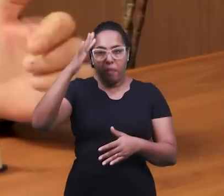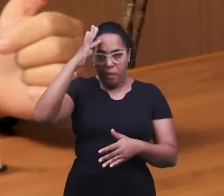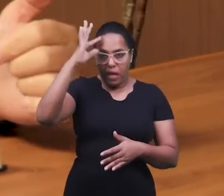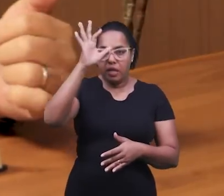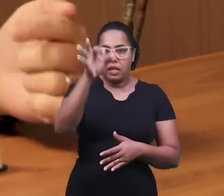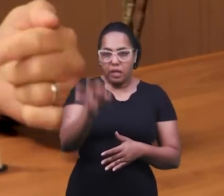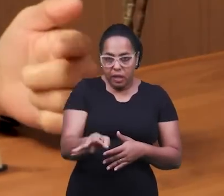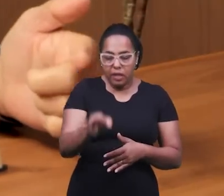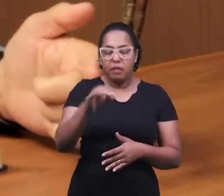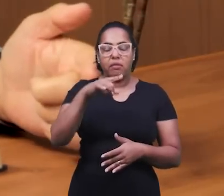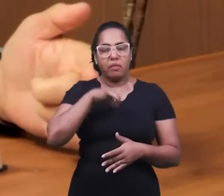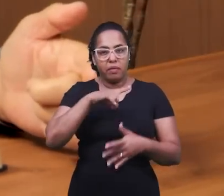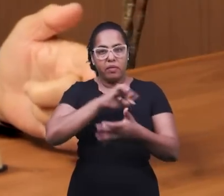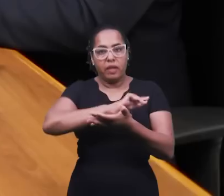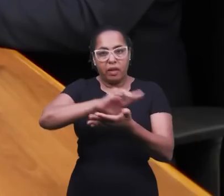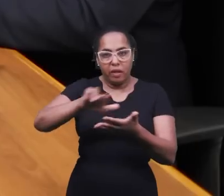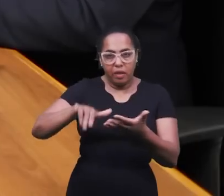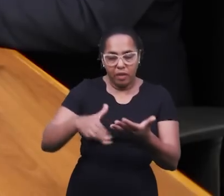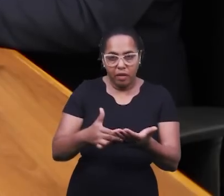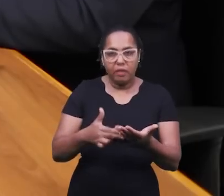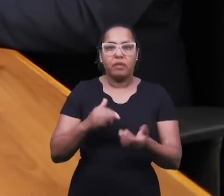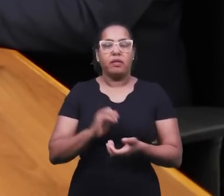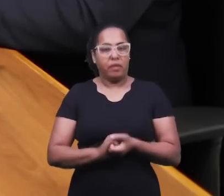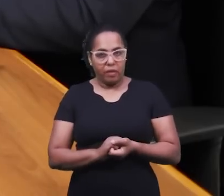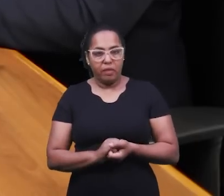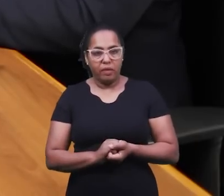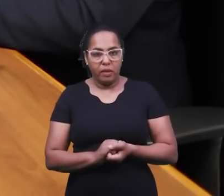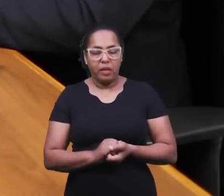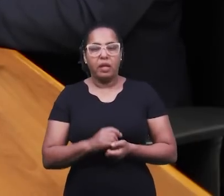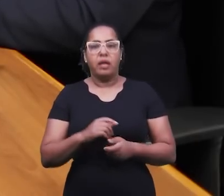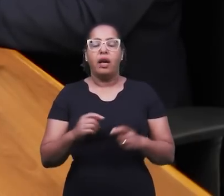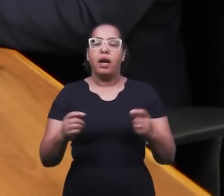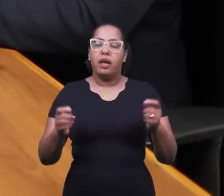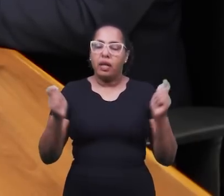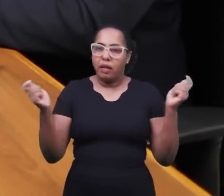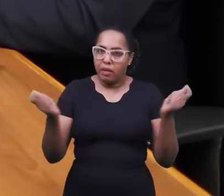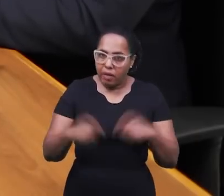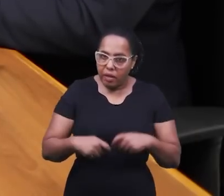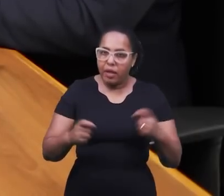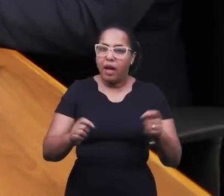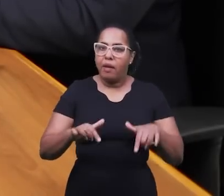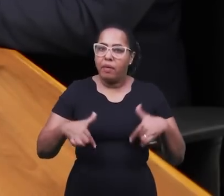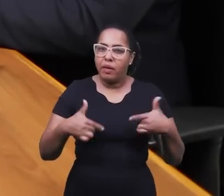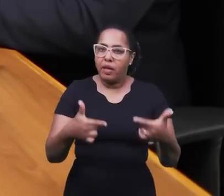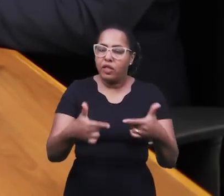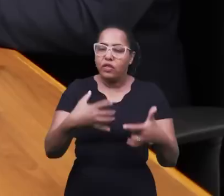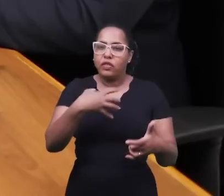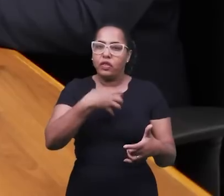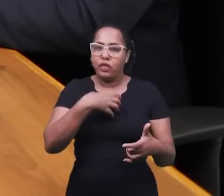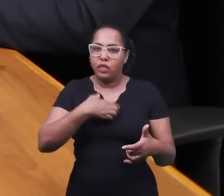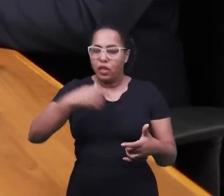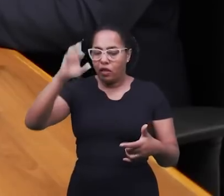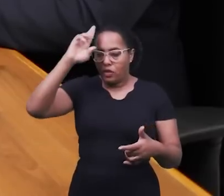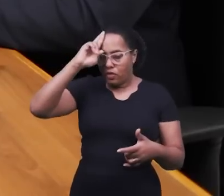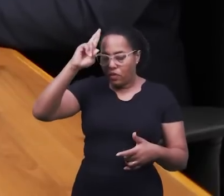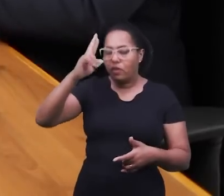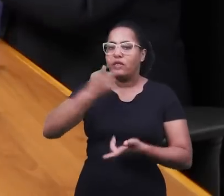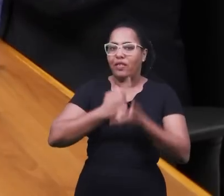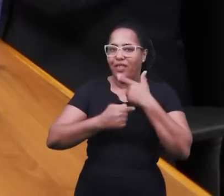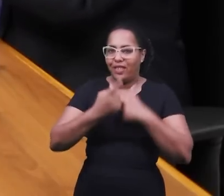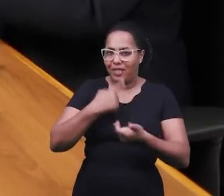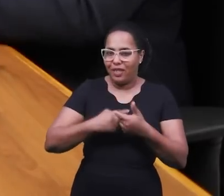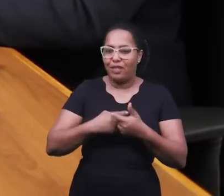o seu significado, a gente conhece o significado e sabe nossa posição. Inclusive, nessa situação,